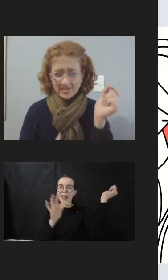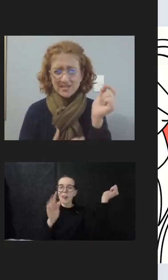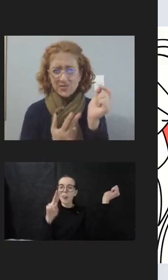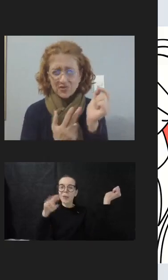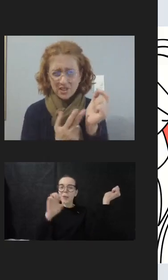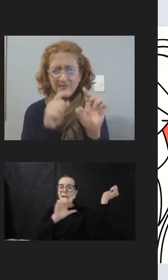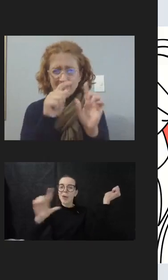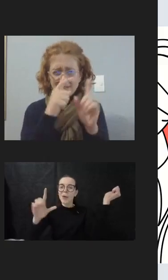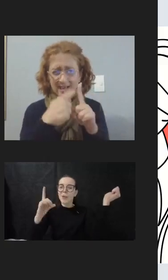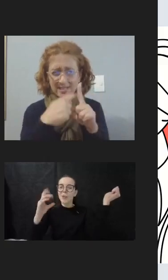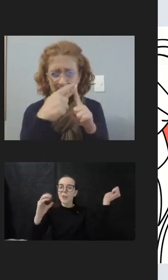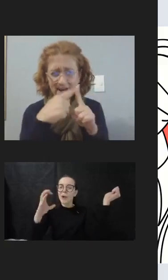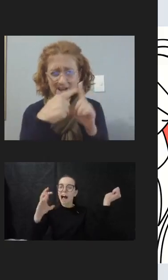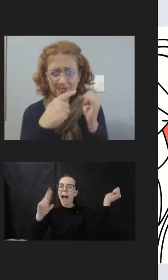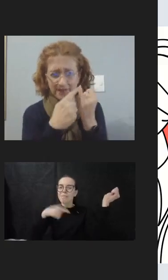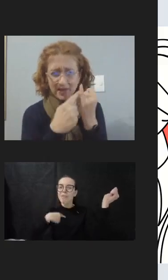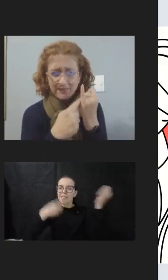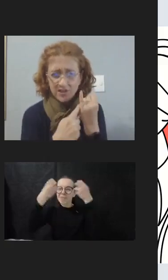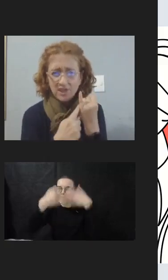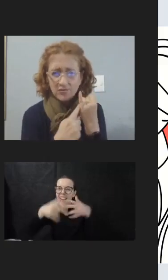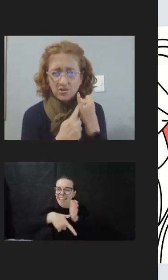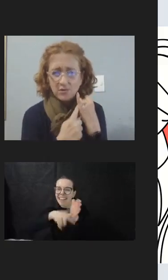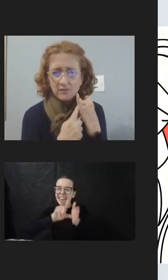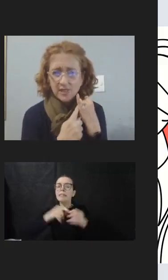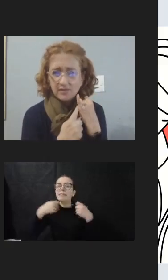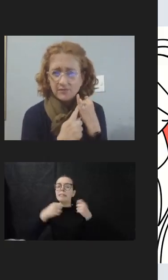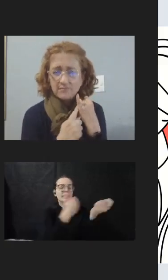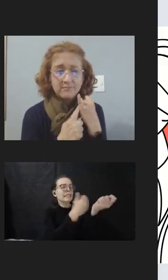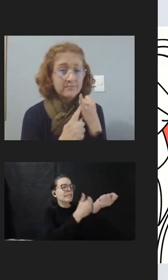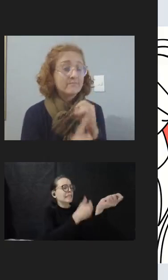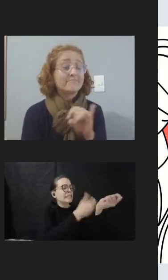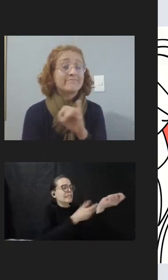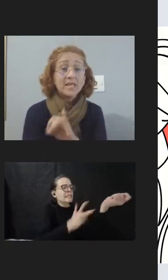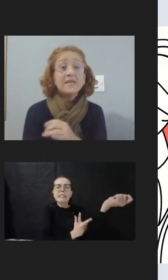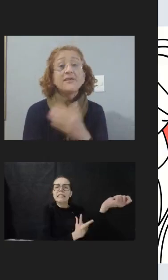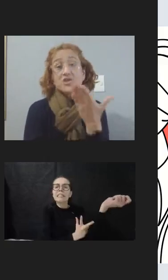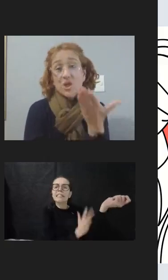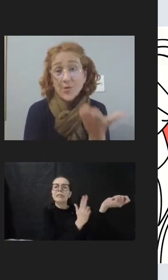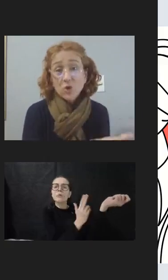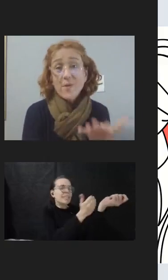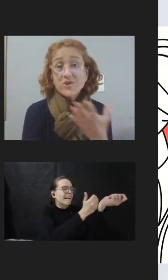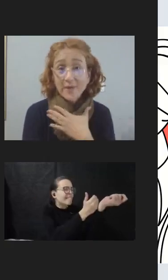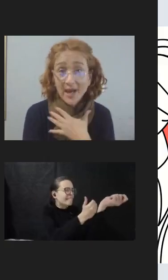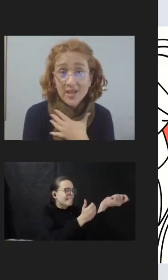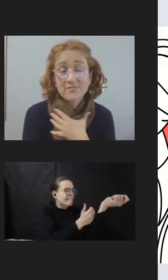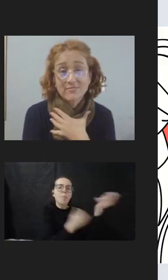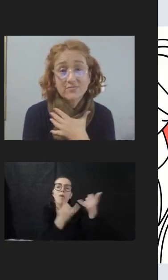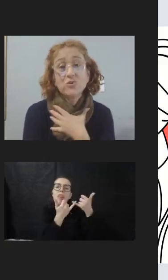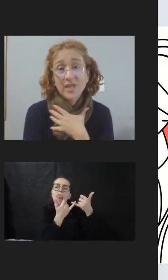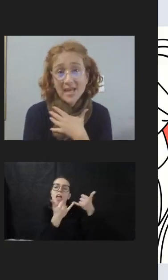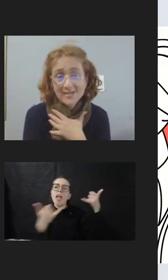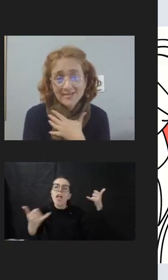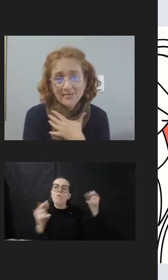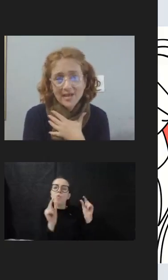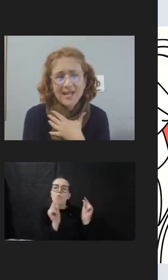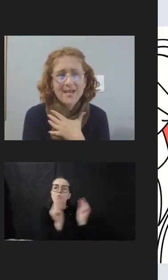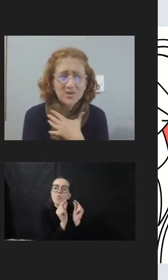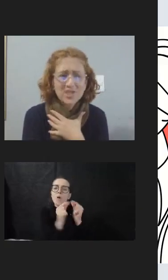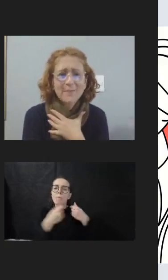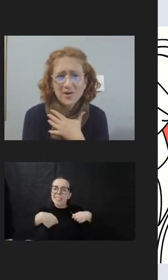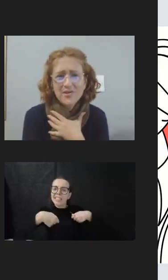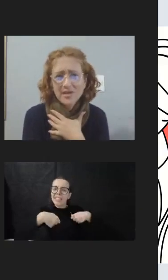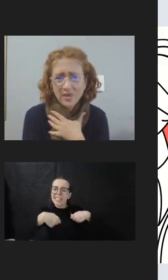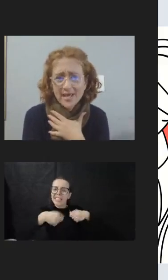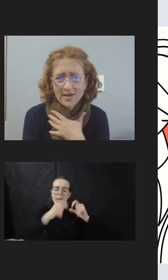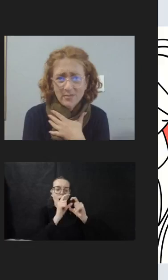tem que fazer a cirurgia, tem que fazer a raspagem para ficar fininho de novo o nervo, que geralmente acomete mais mulheres, mas eu